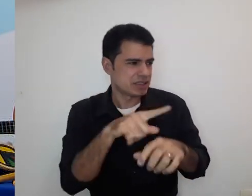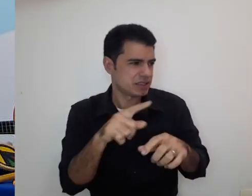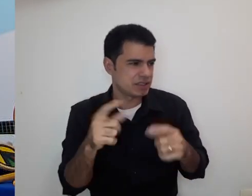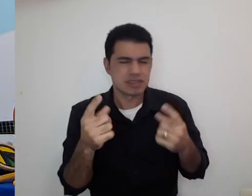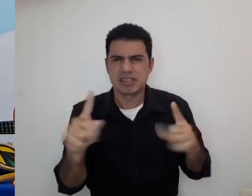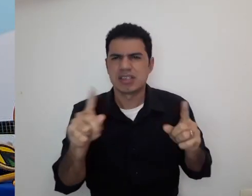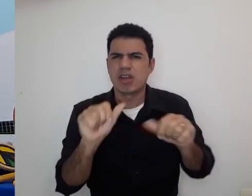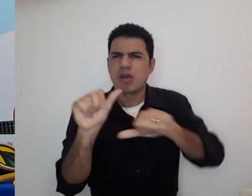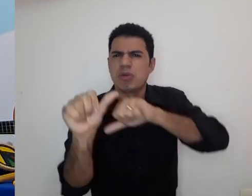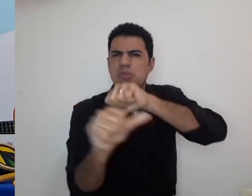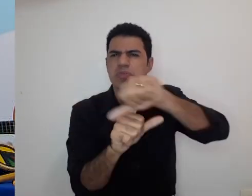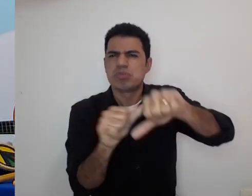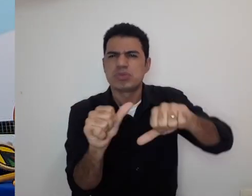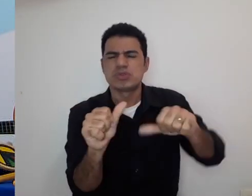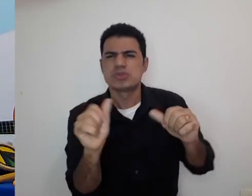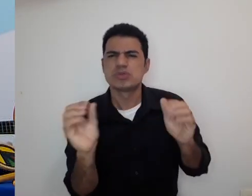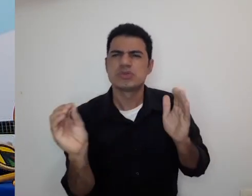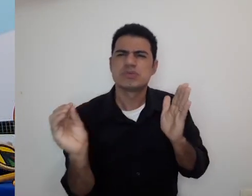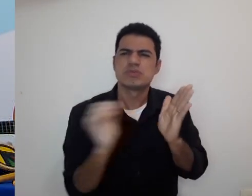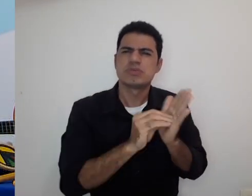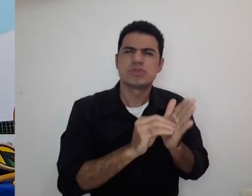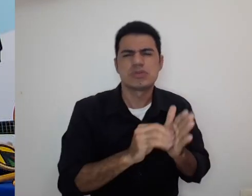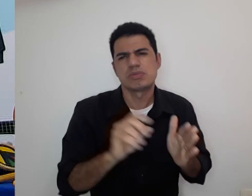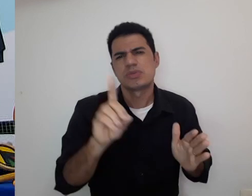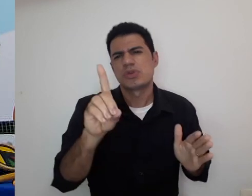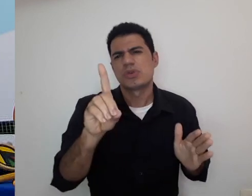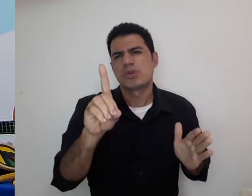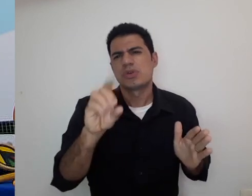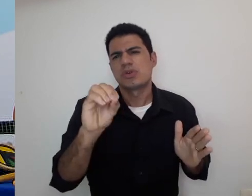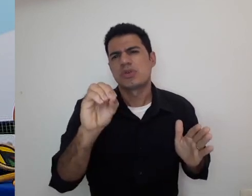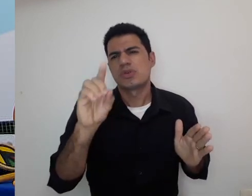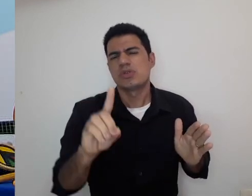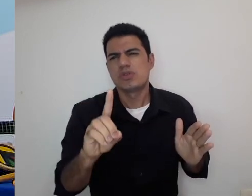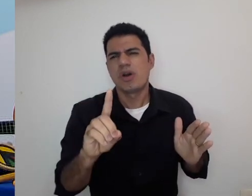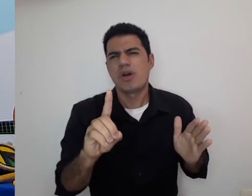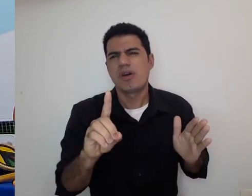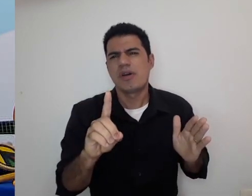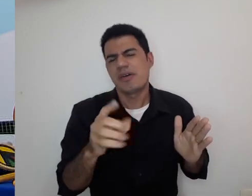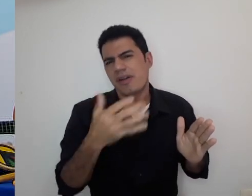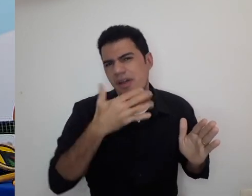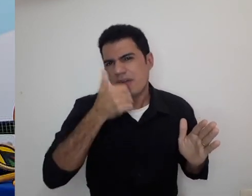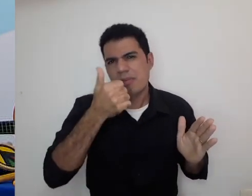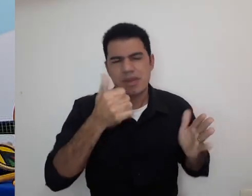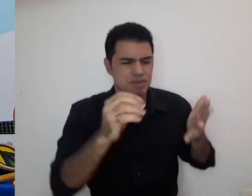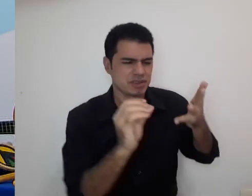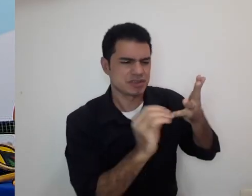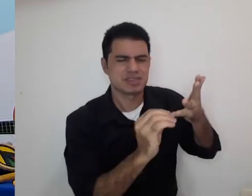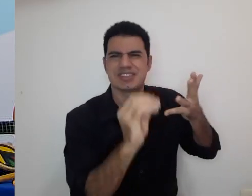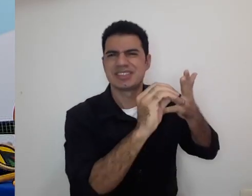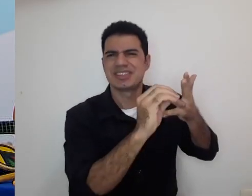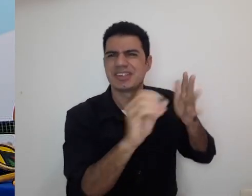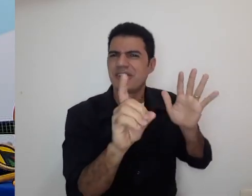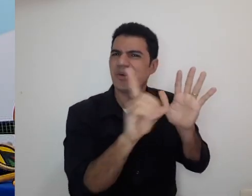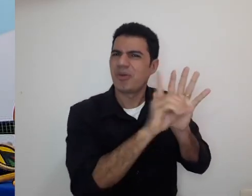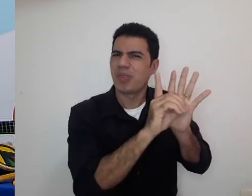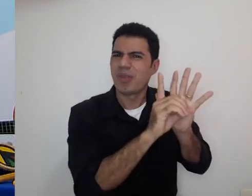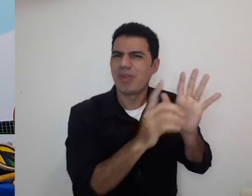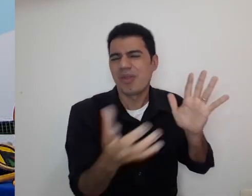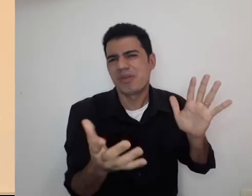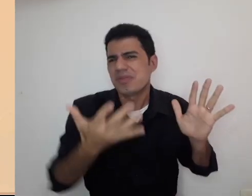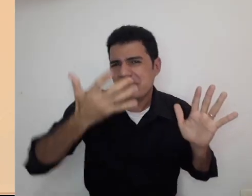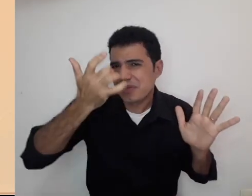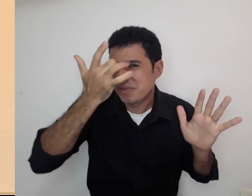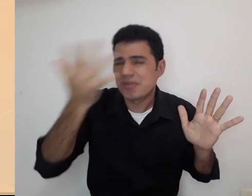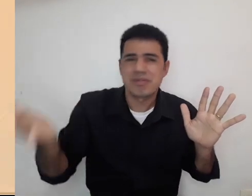da nota ut e a trocou pelo dó, de Dominus, né, que significa o senhor. Aí está a foto dele aí,